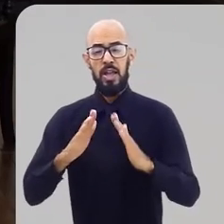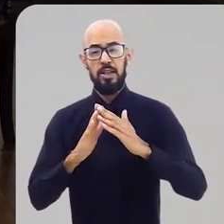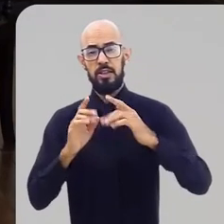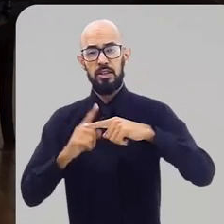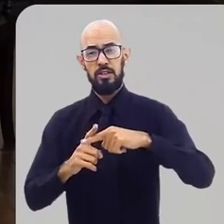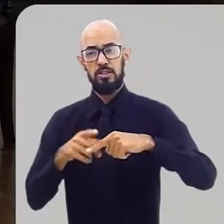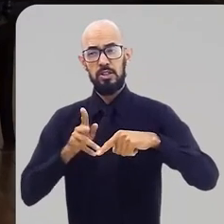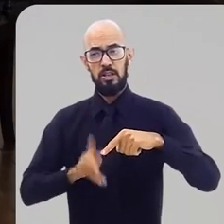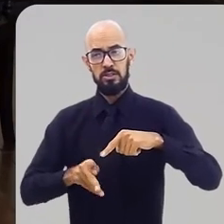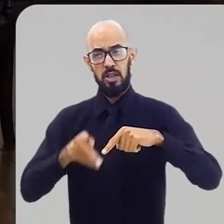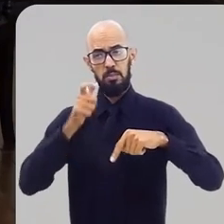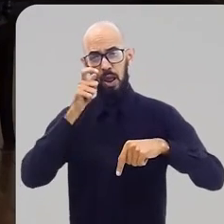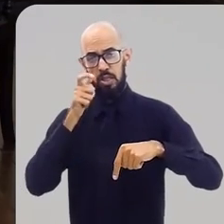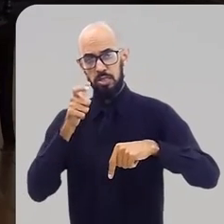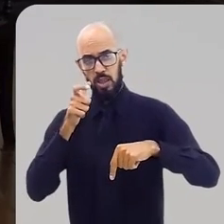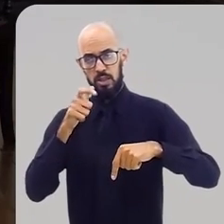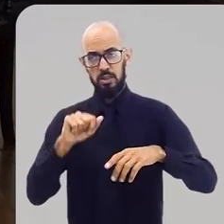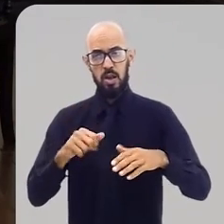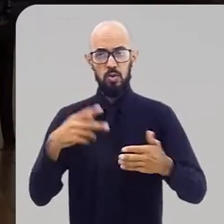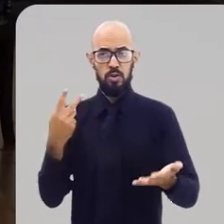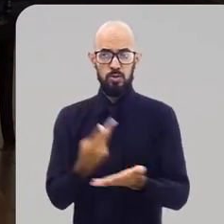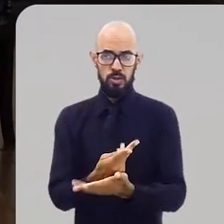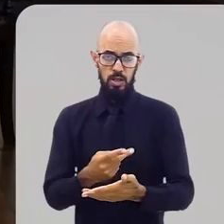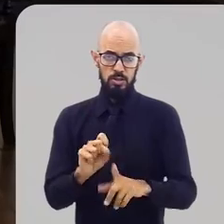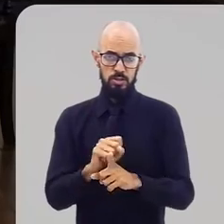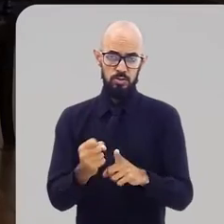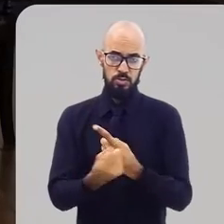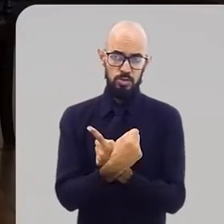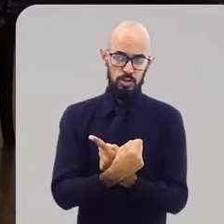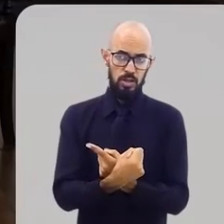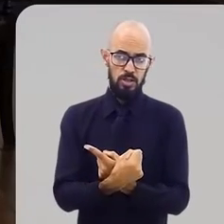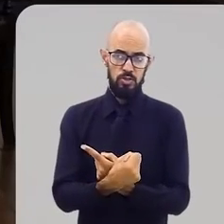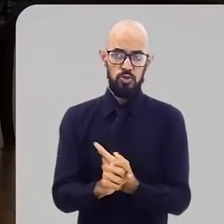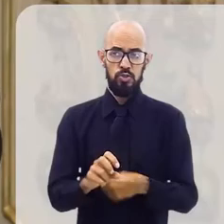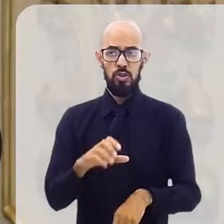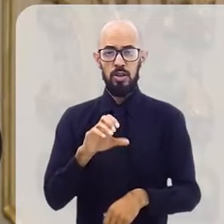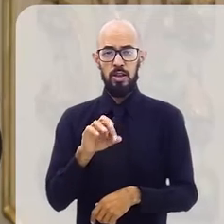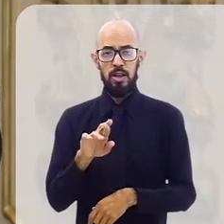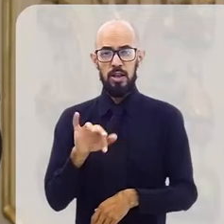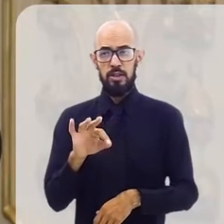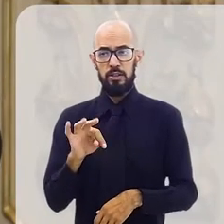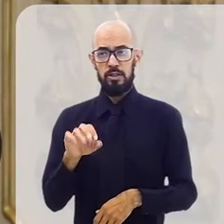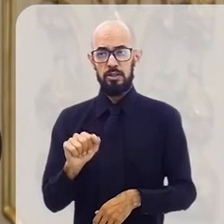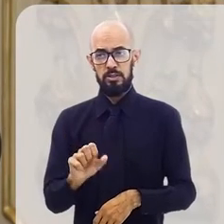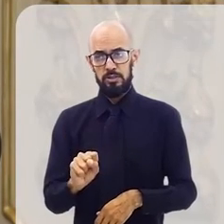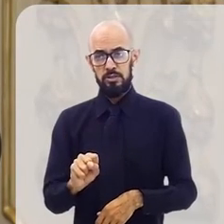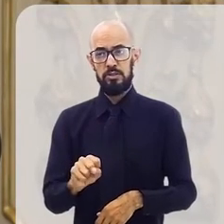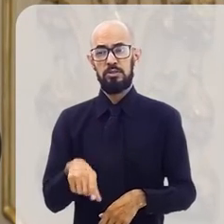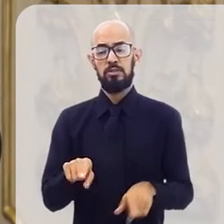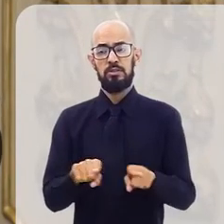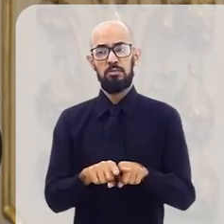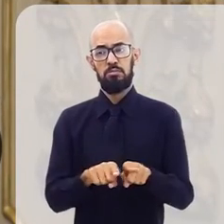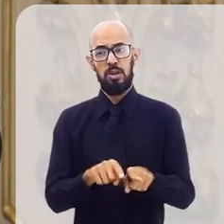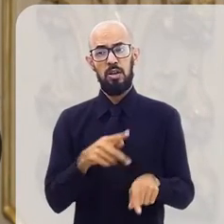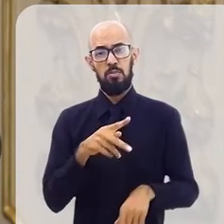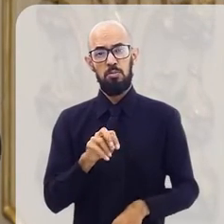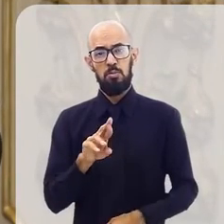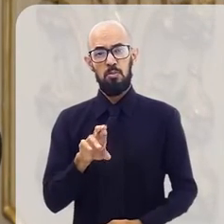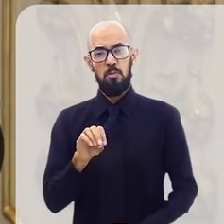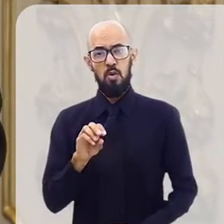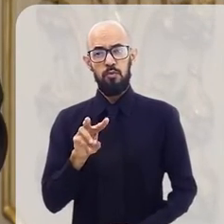a igreja ela está sempre atenta a essa realidade social é seja pela Cáritas banco da Providência